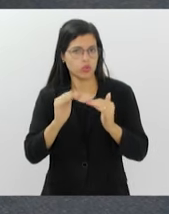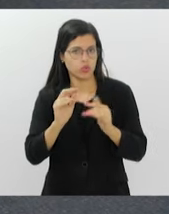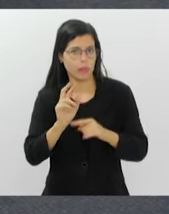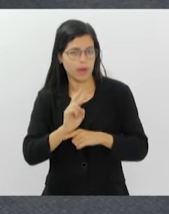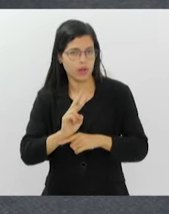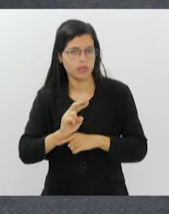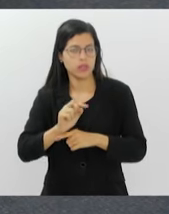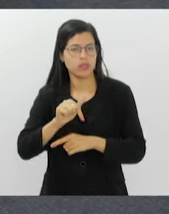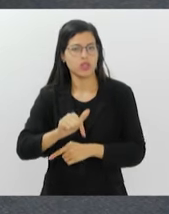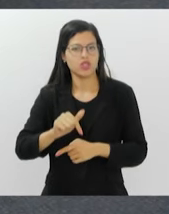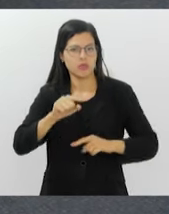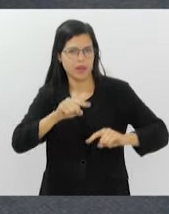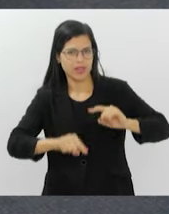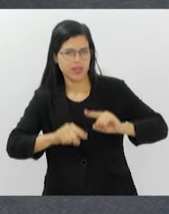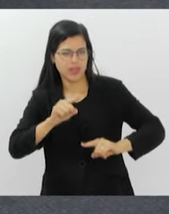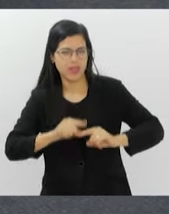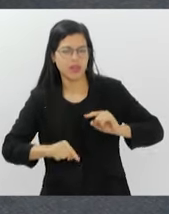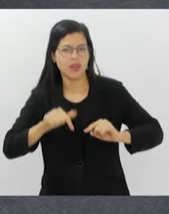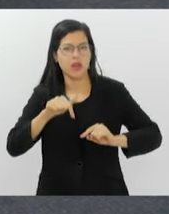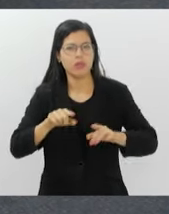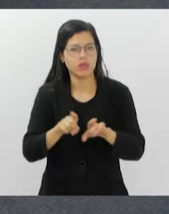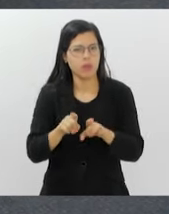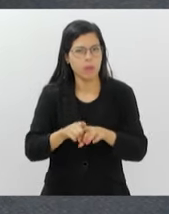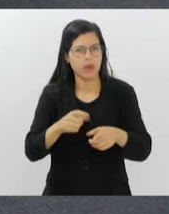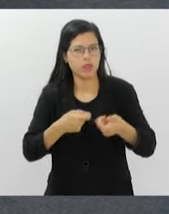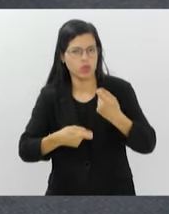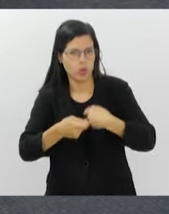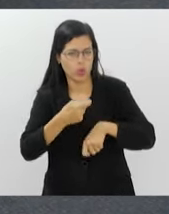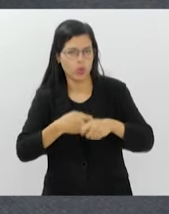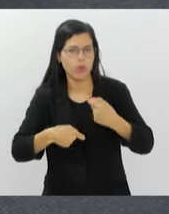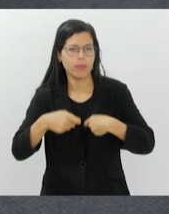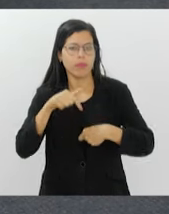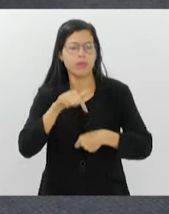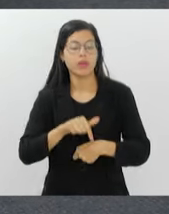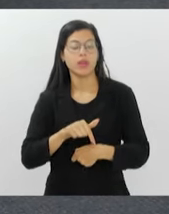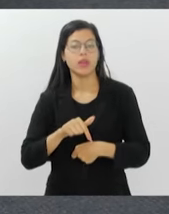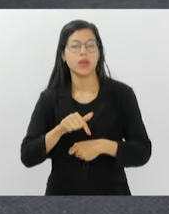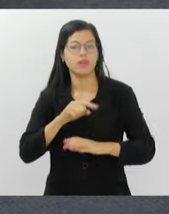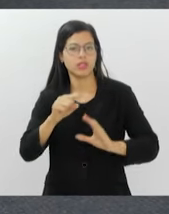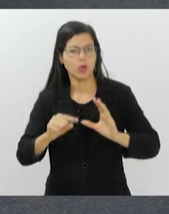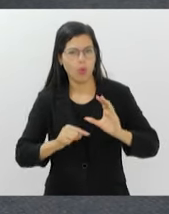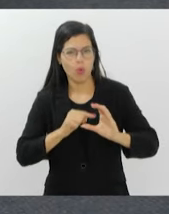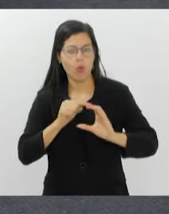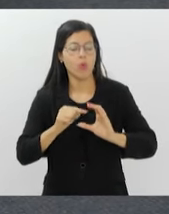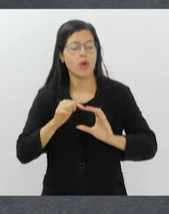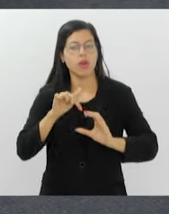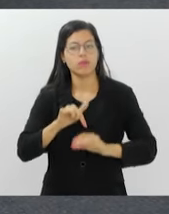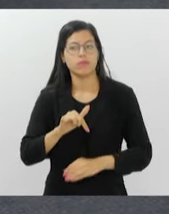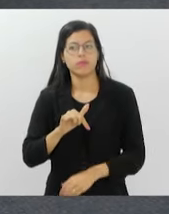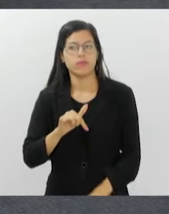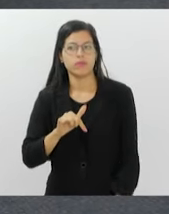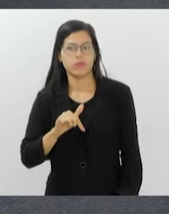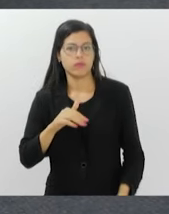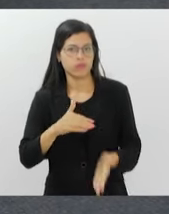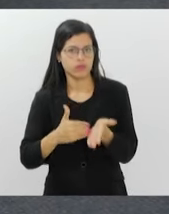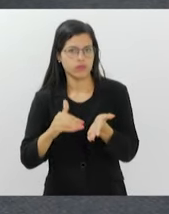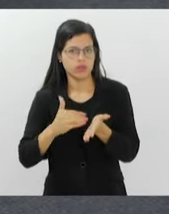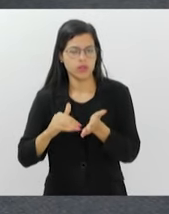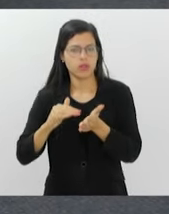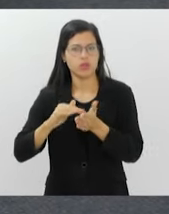resíduos sólidos economia circular Secretaria Estadual do ambiente